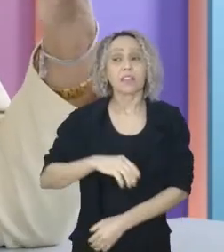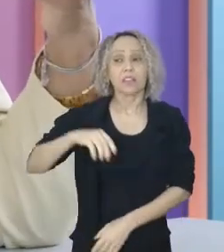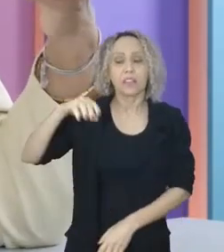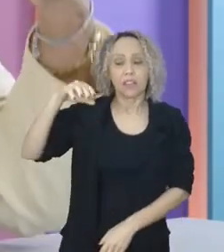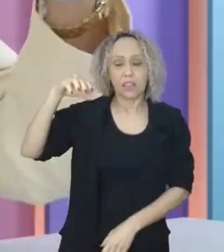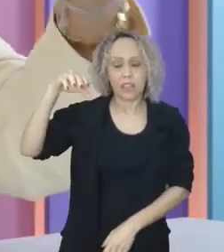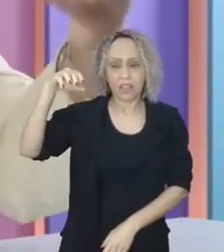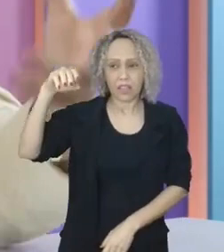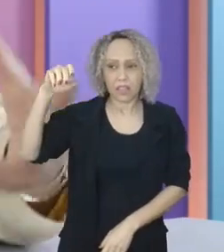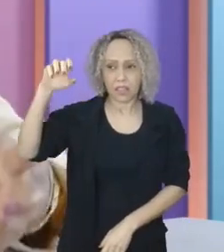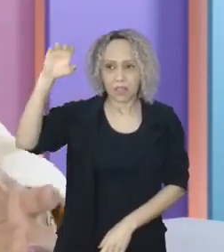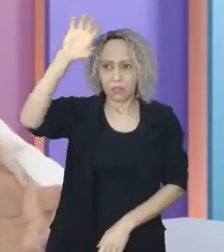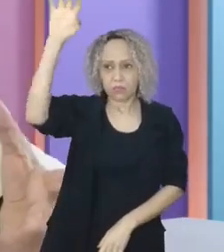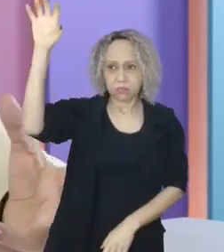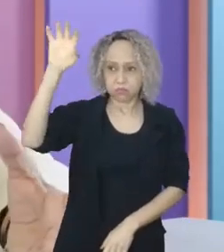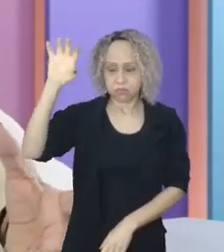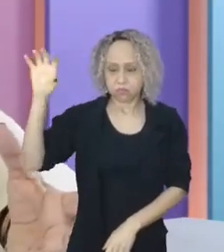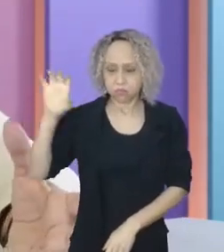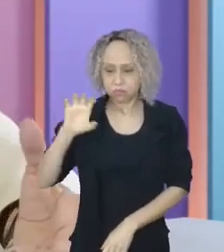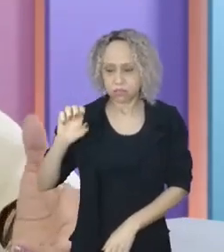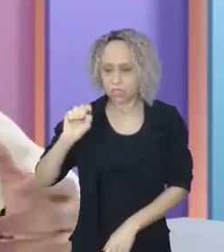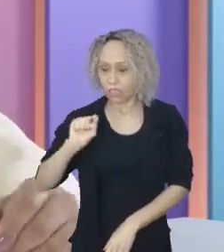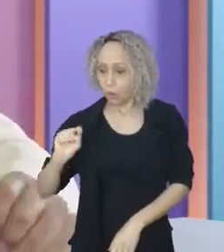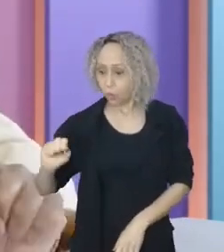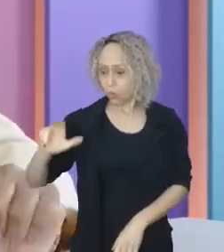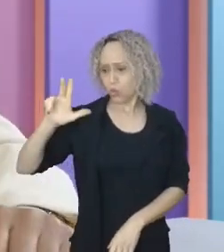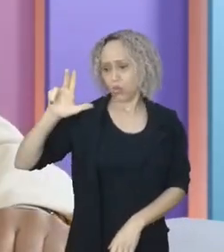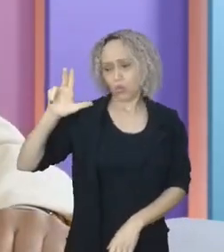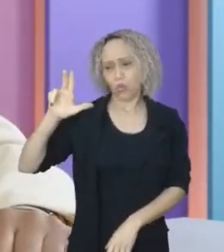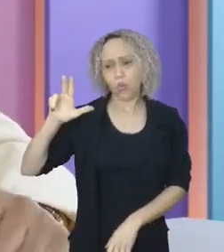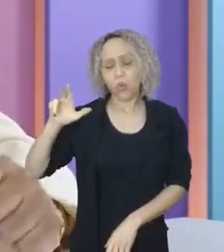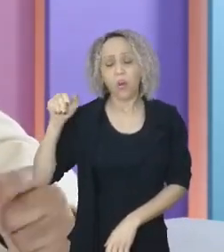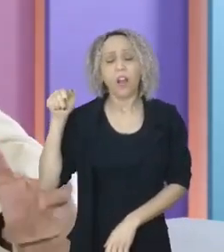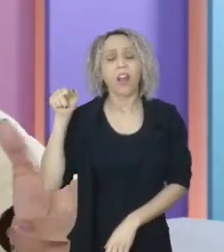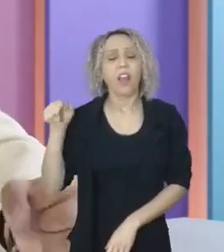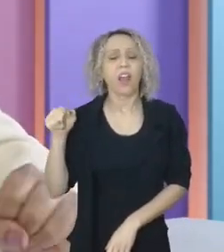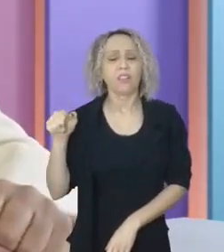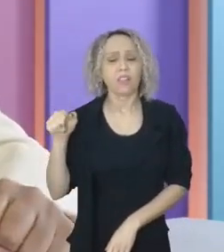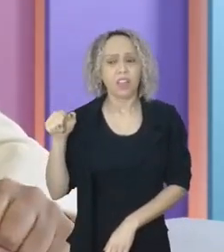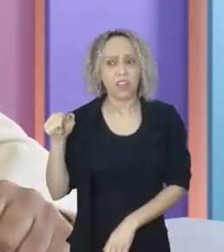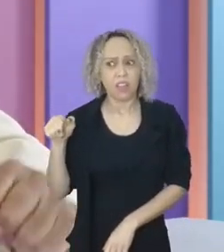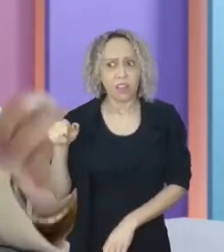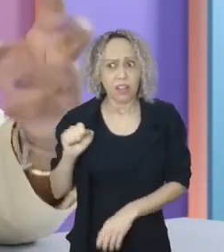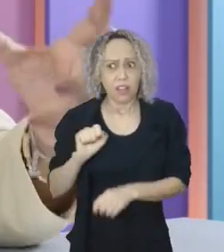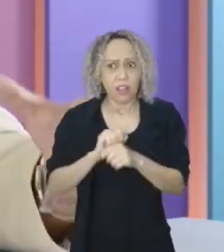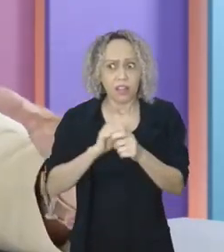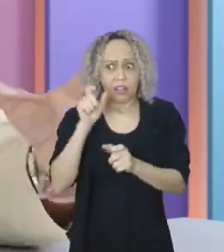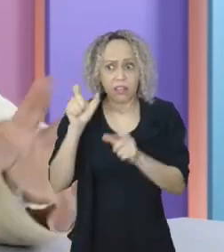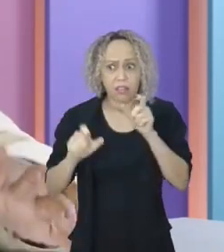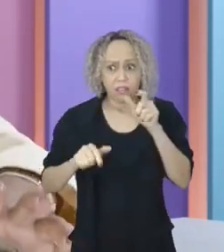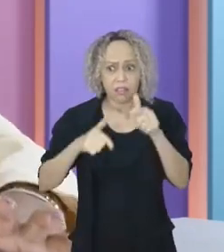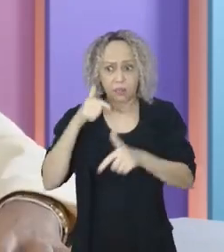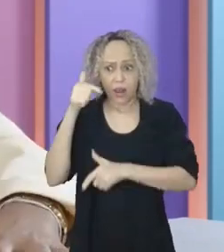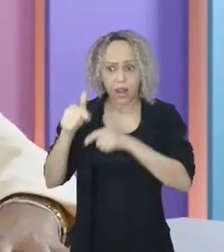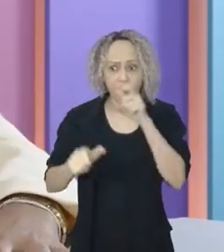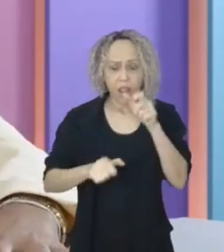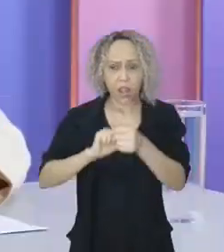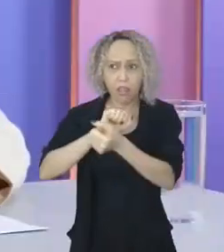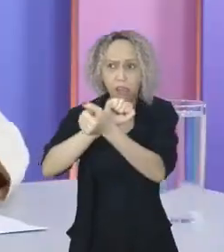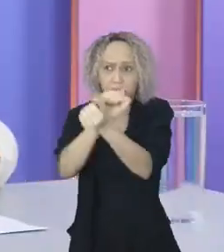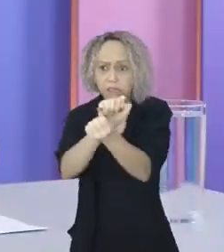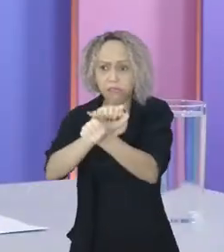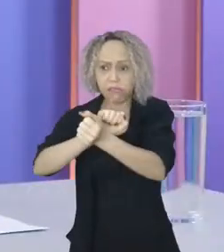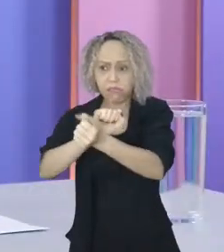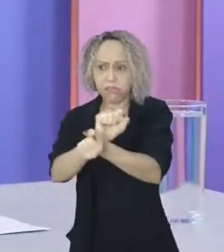em massa de trabalhadores que vivem em situação de escravidão, né, de mão de obra escrava.